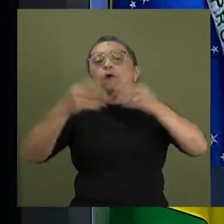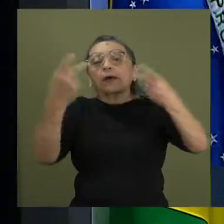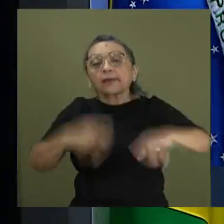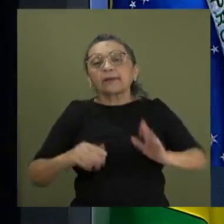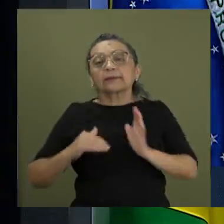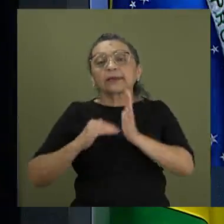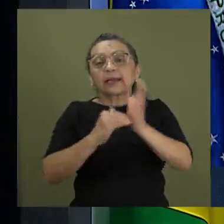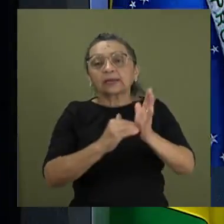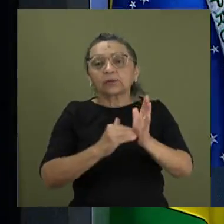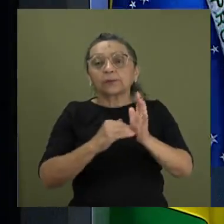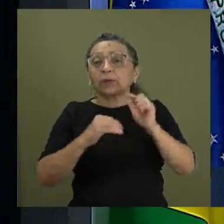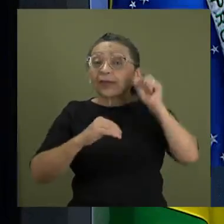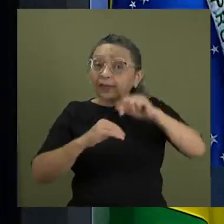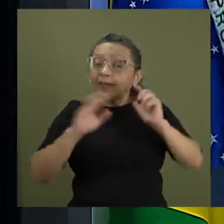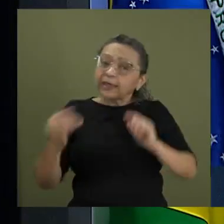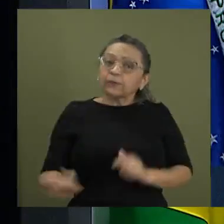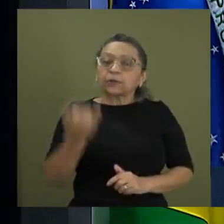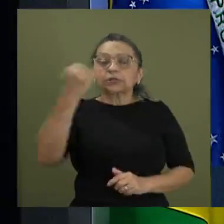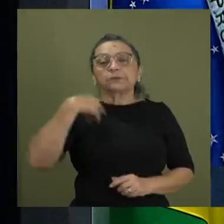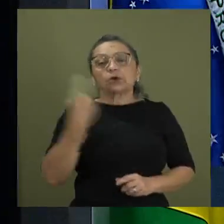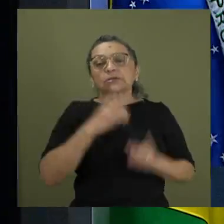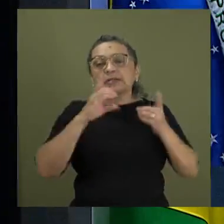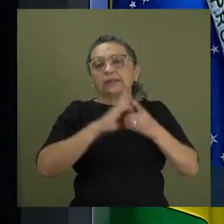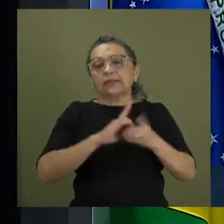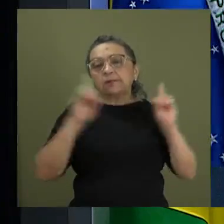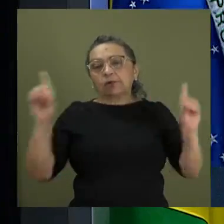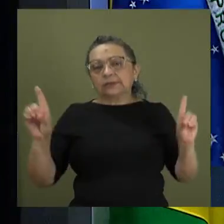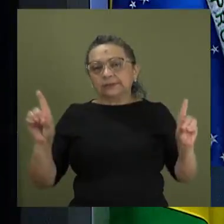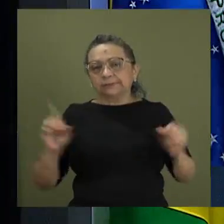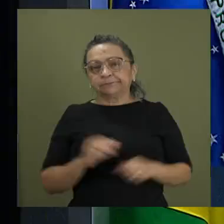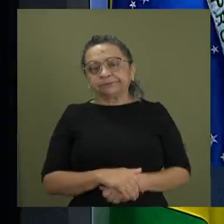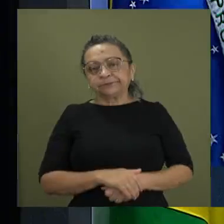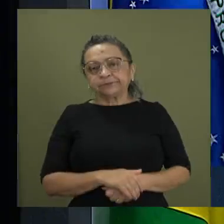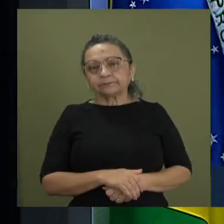casa importantíssima para a nossa democracia,